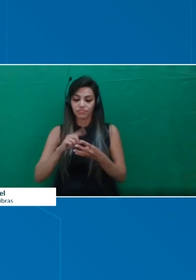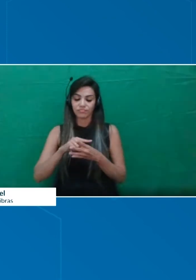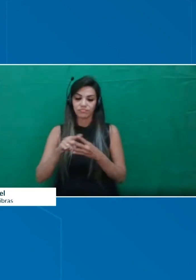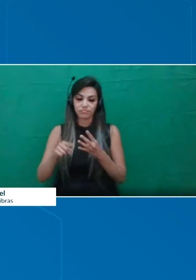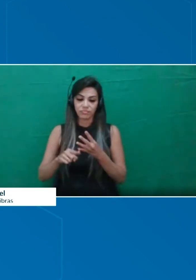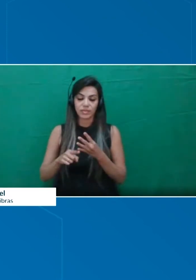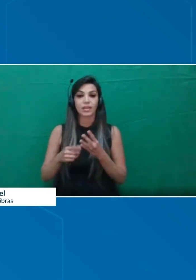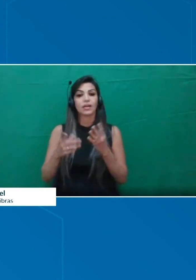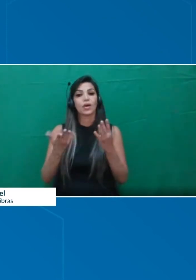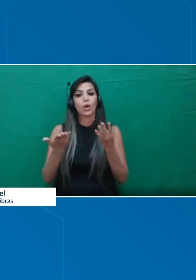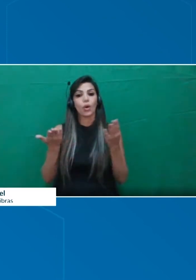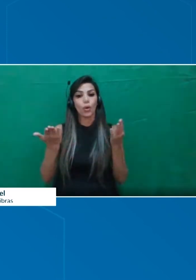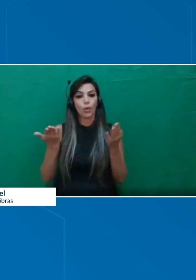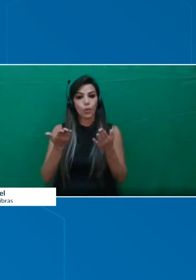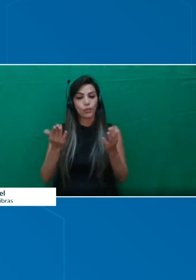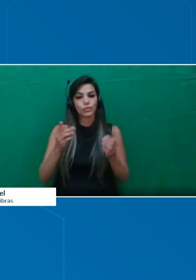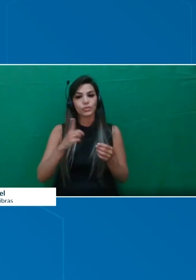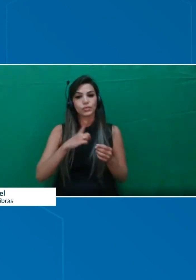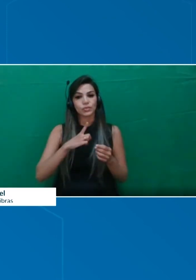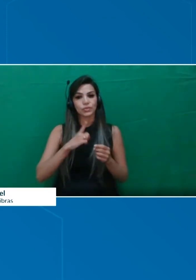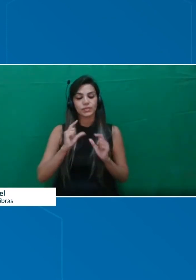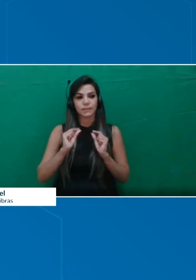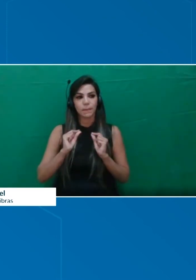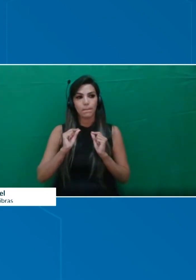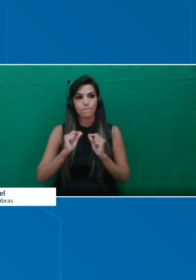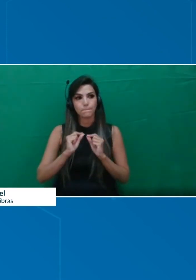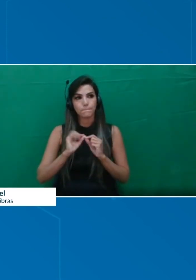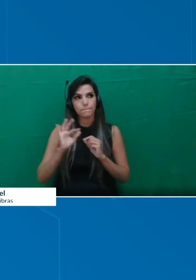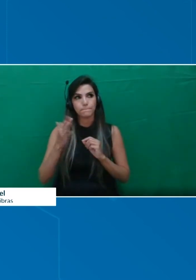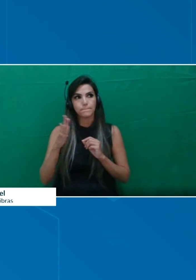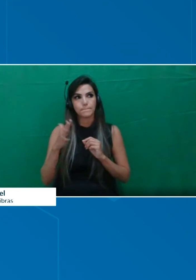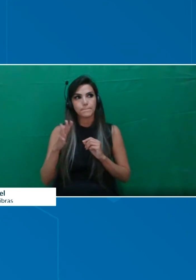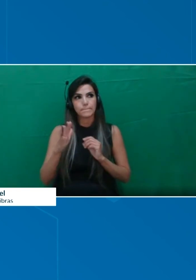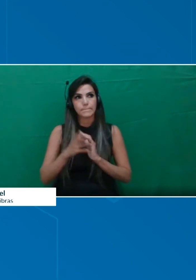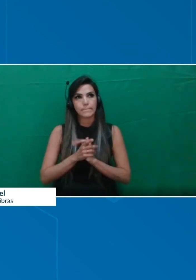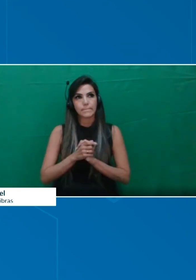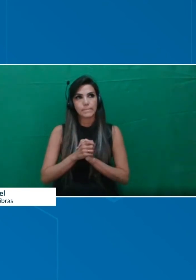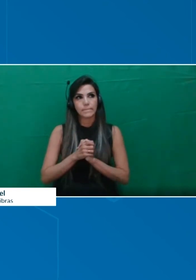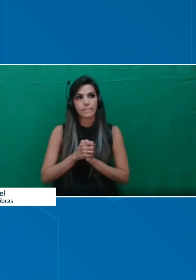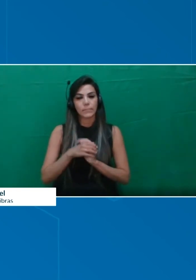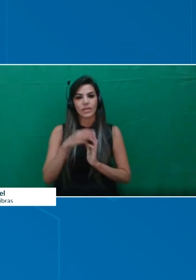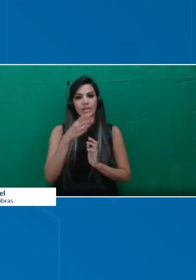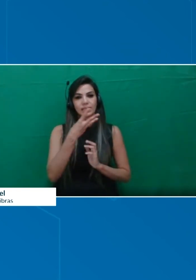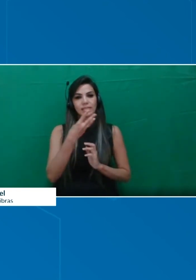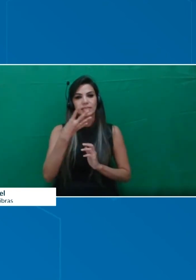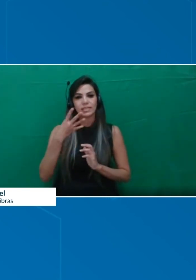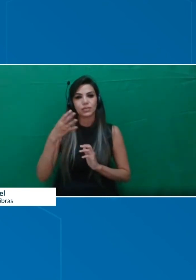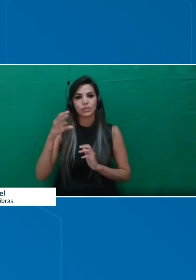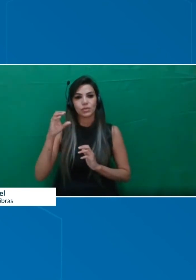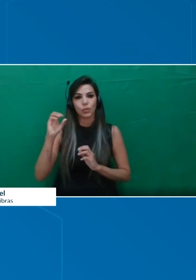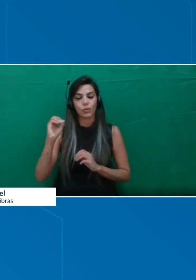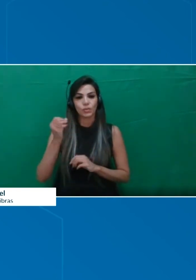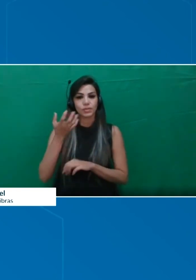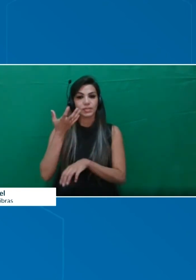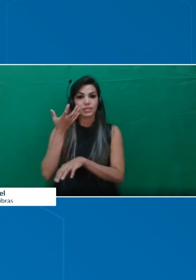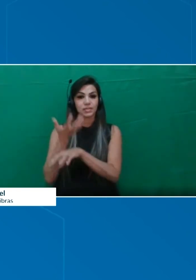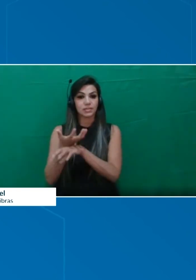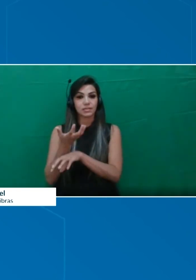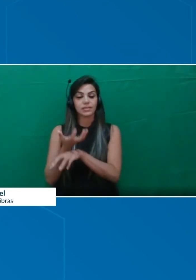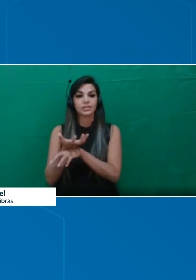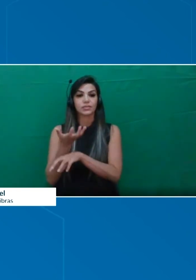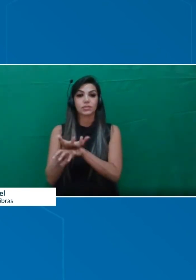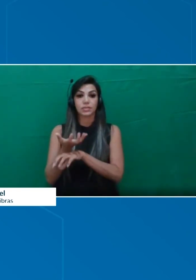E hoje nós temos cerca de 340 disciplinas que